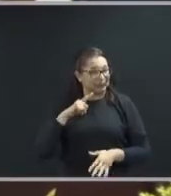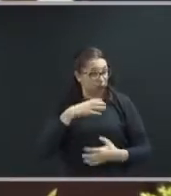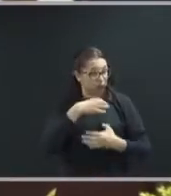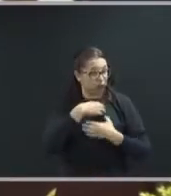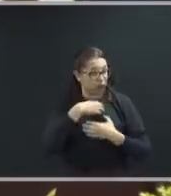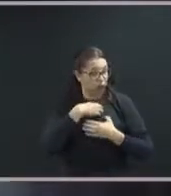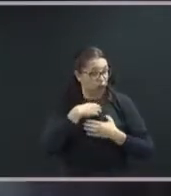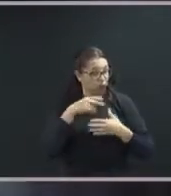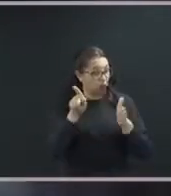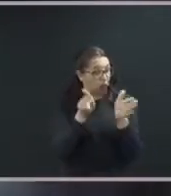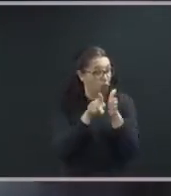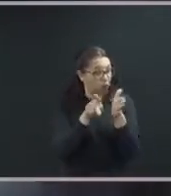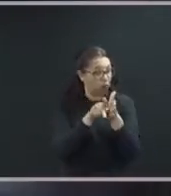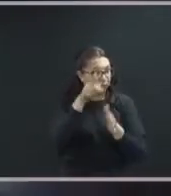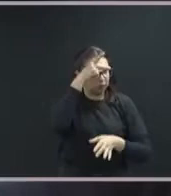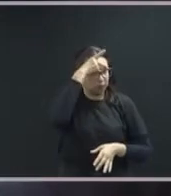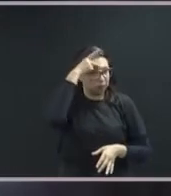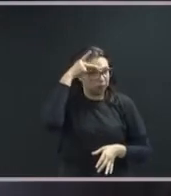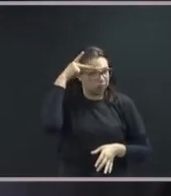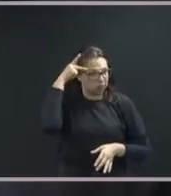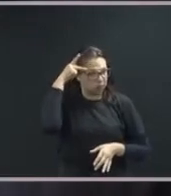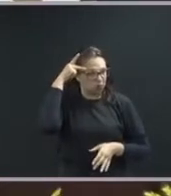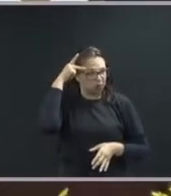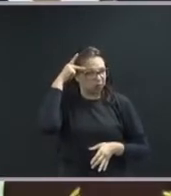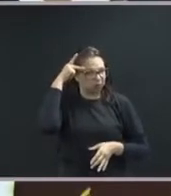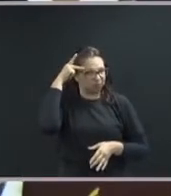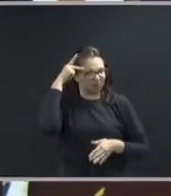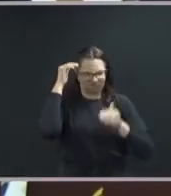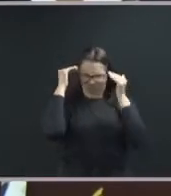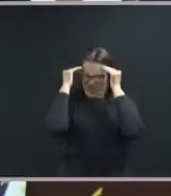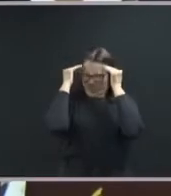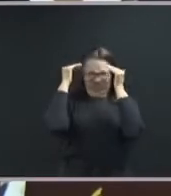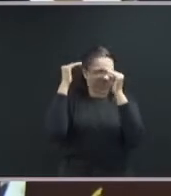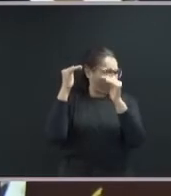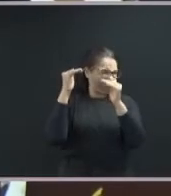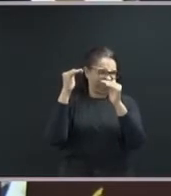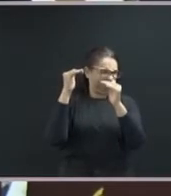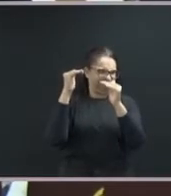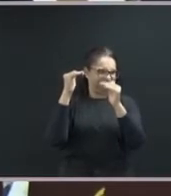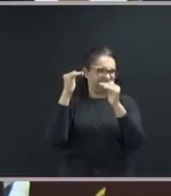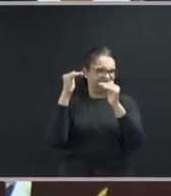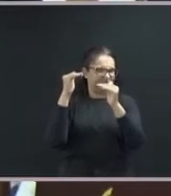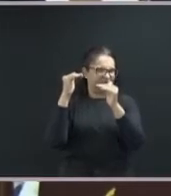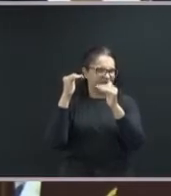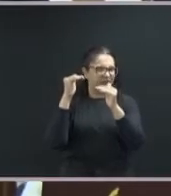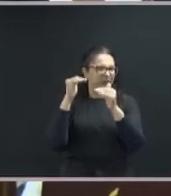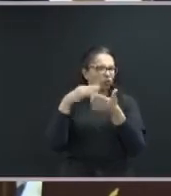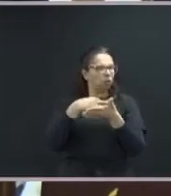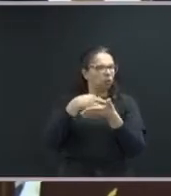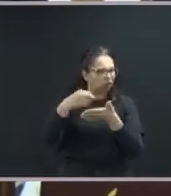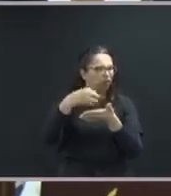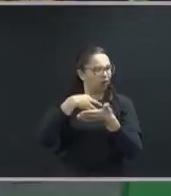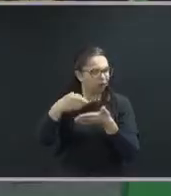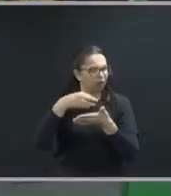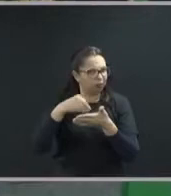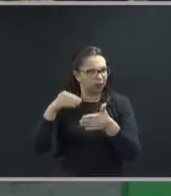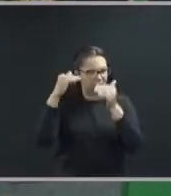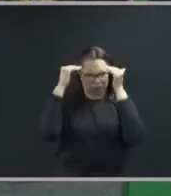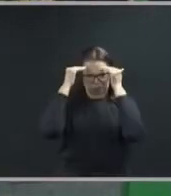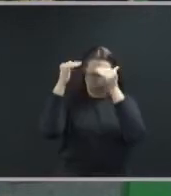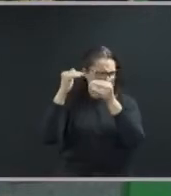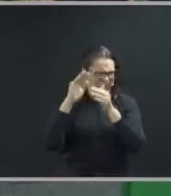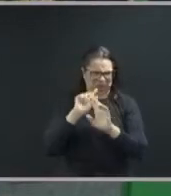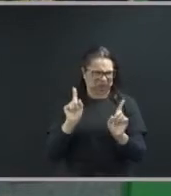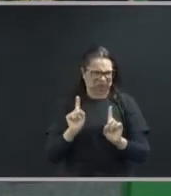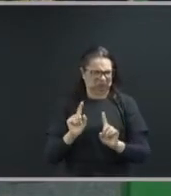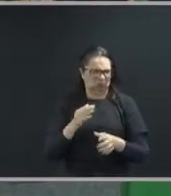analisar todos os rebeldes, os padrões se repetem. Quando o irmão começa a falar,